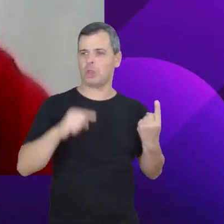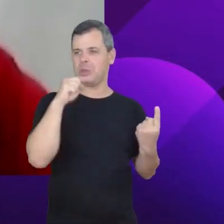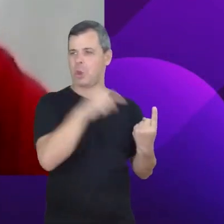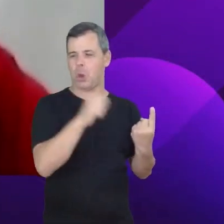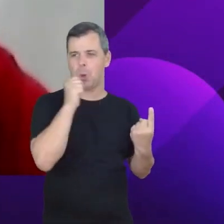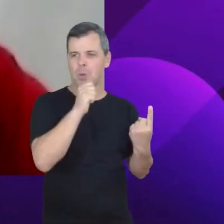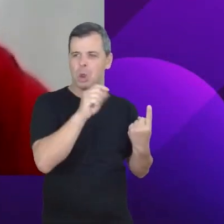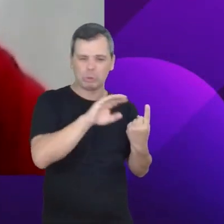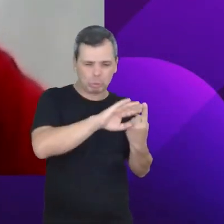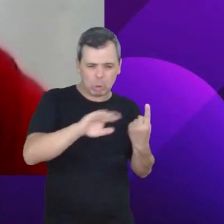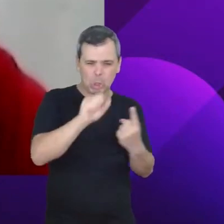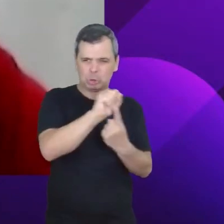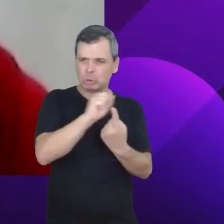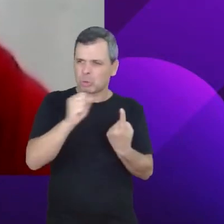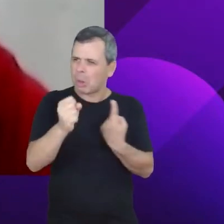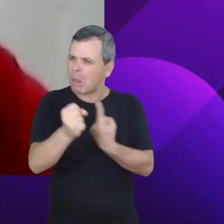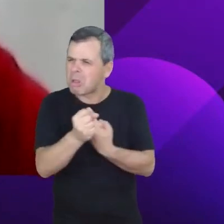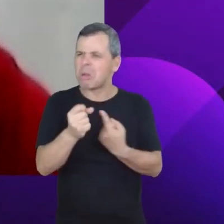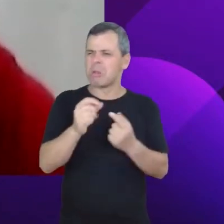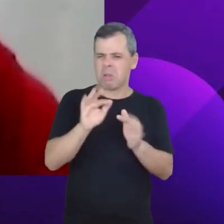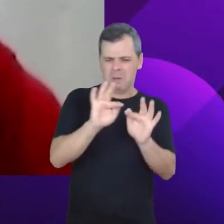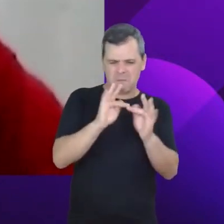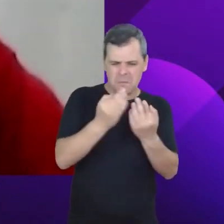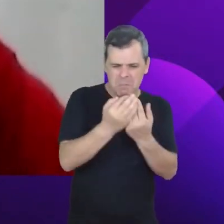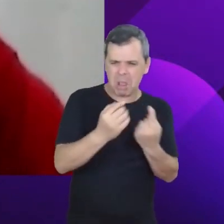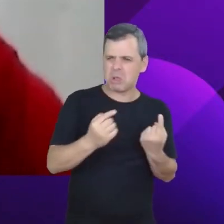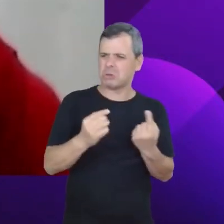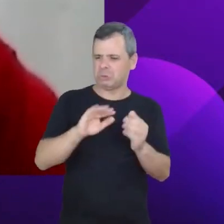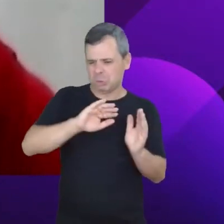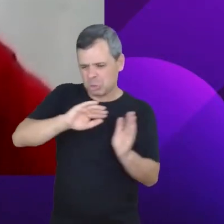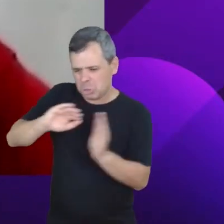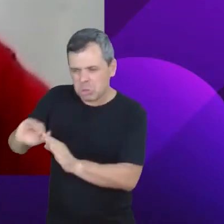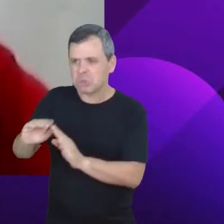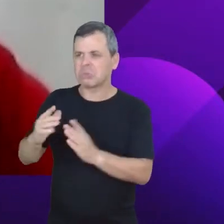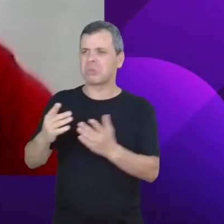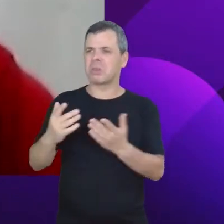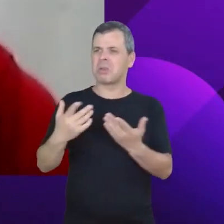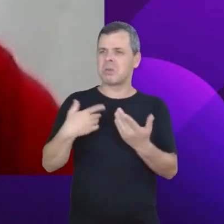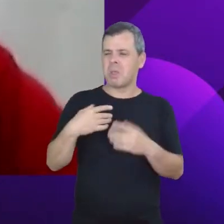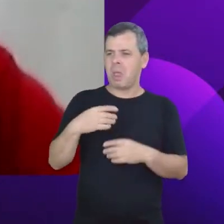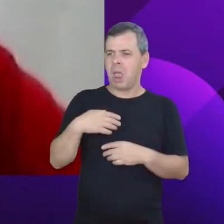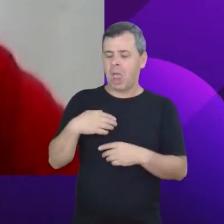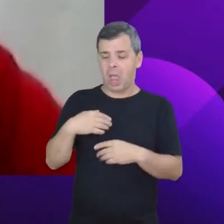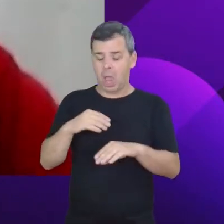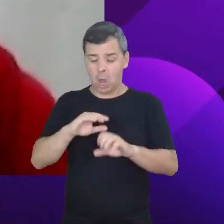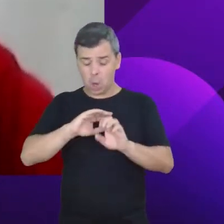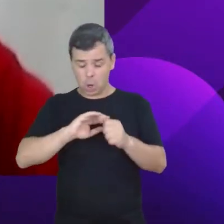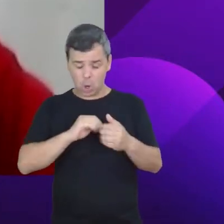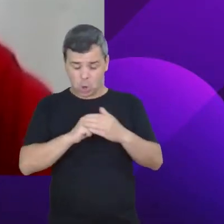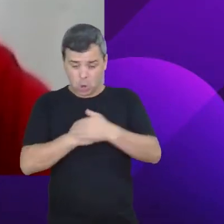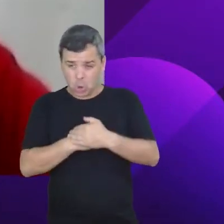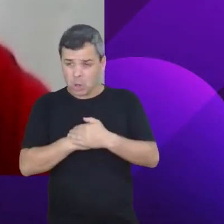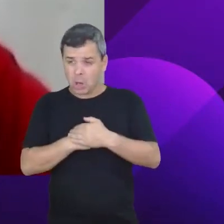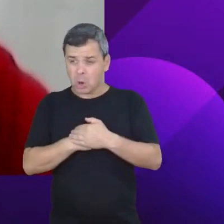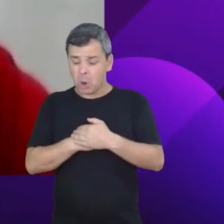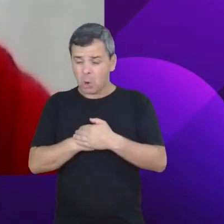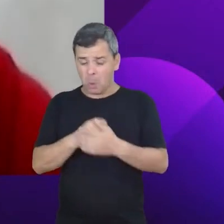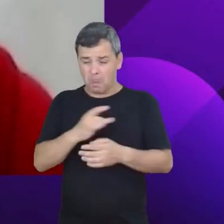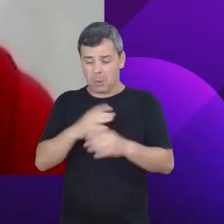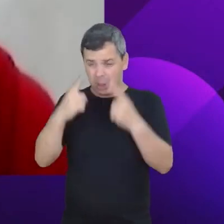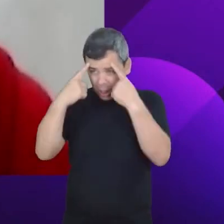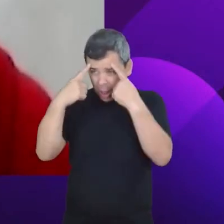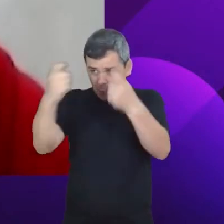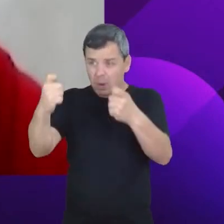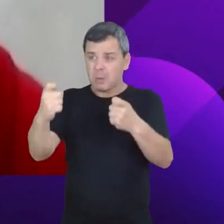da sociedade, isolada das nossas famílias, escondida com medo da violência, com medo dos